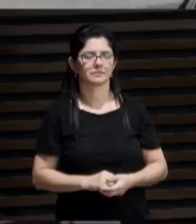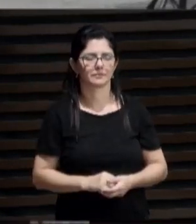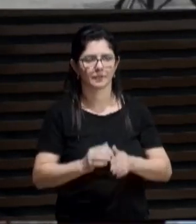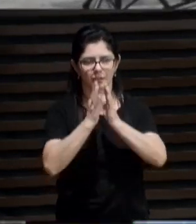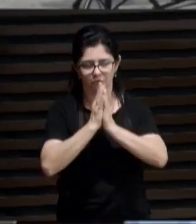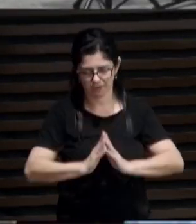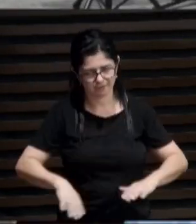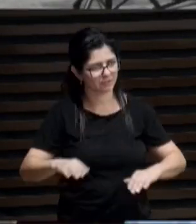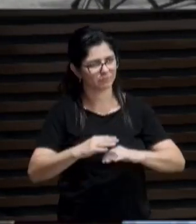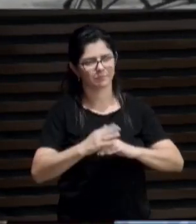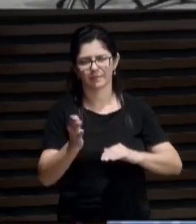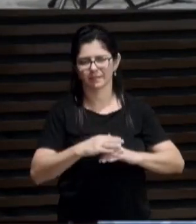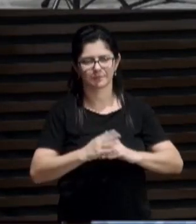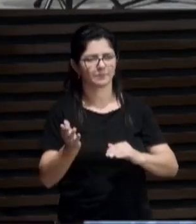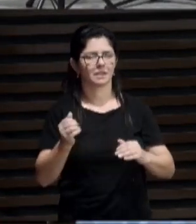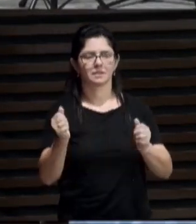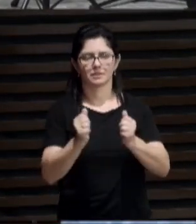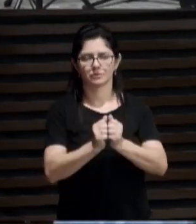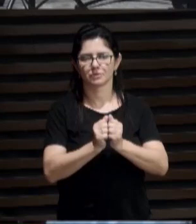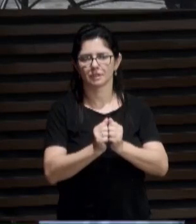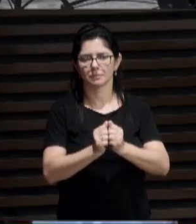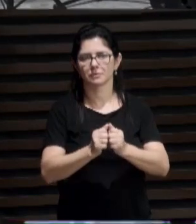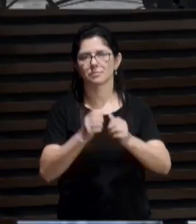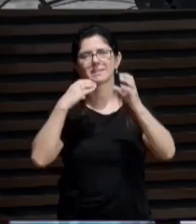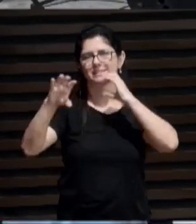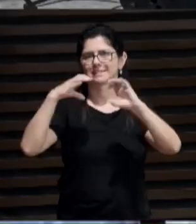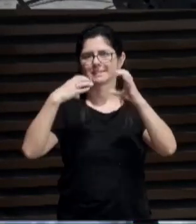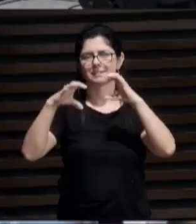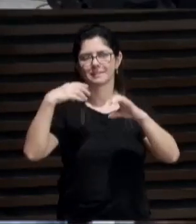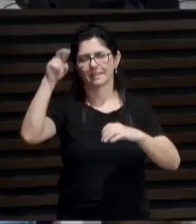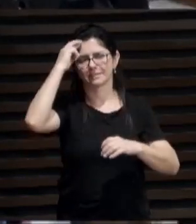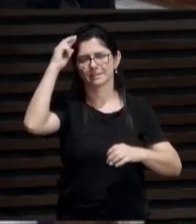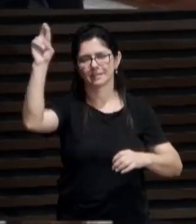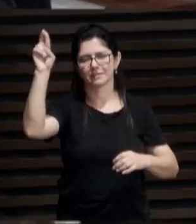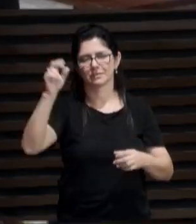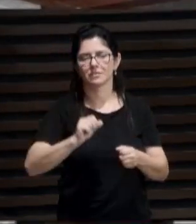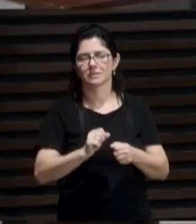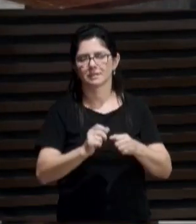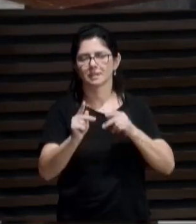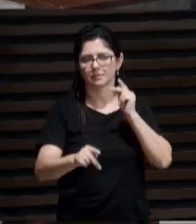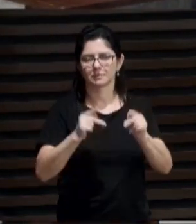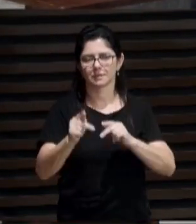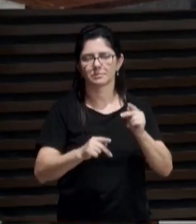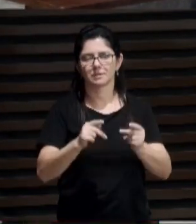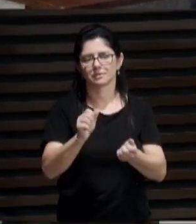nós nos reunimos para cantar ao Senhor. O que nós fazemos aqui, como povo de Deus, é muito